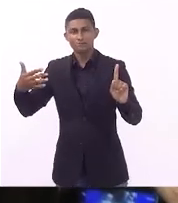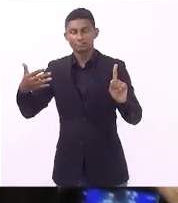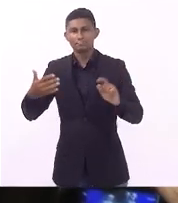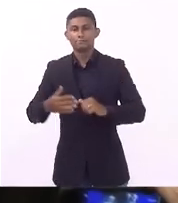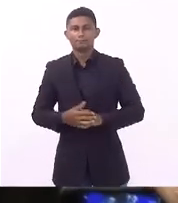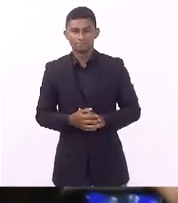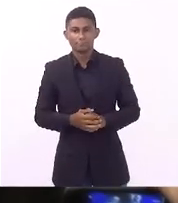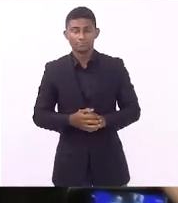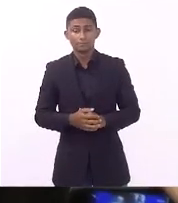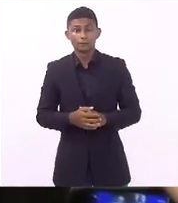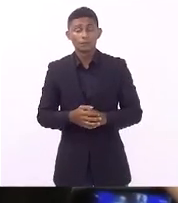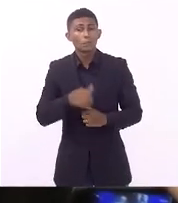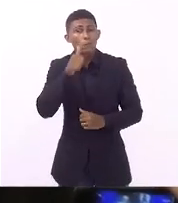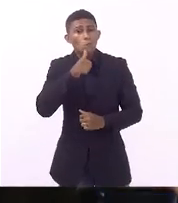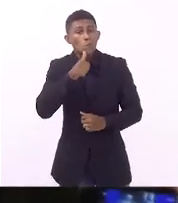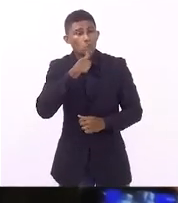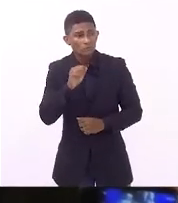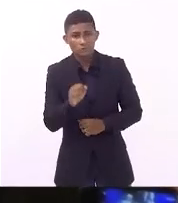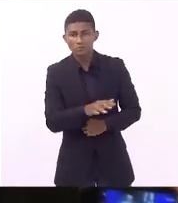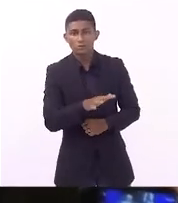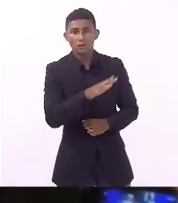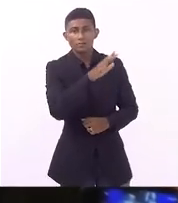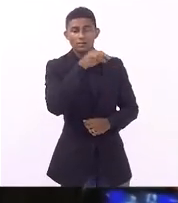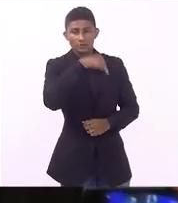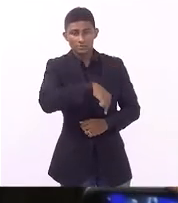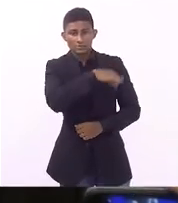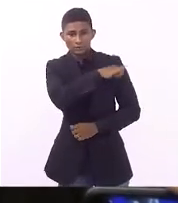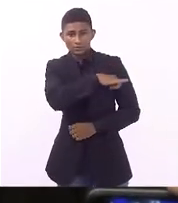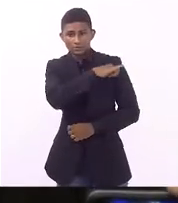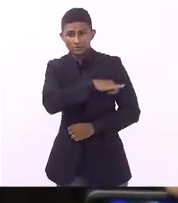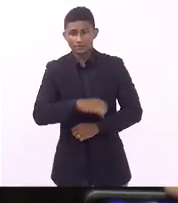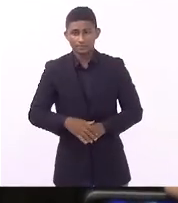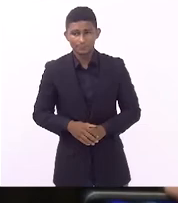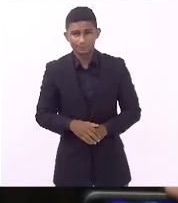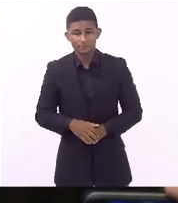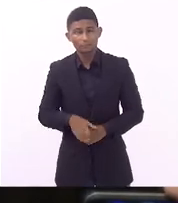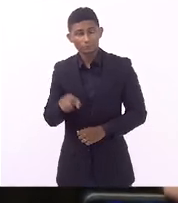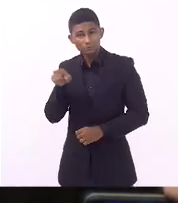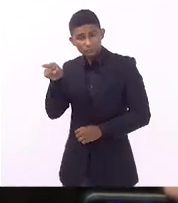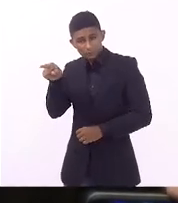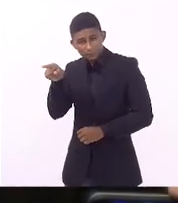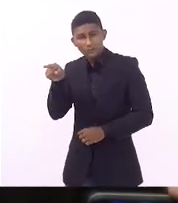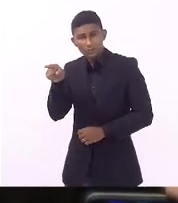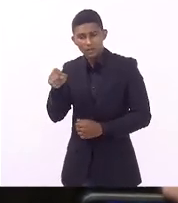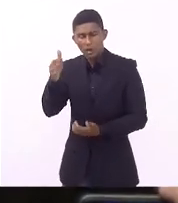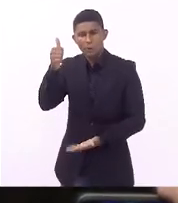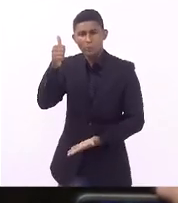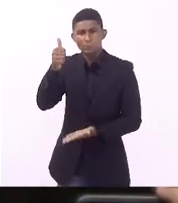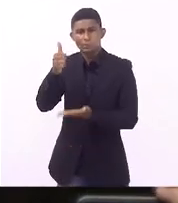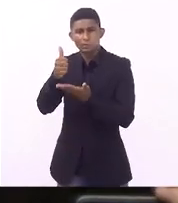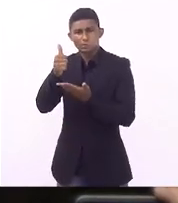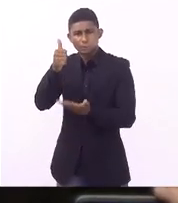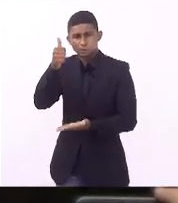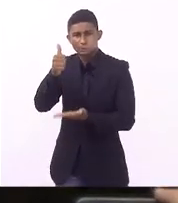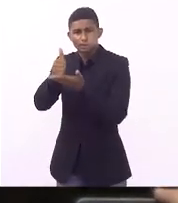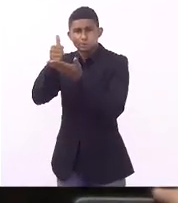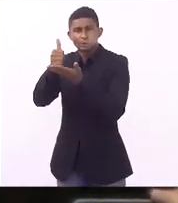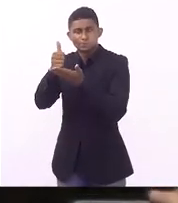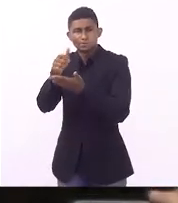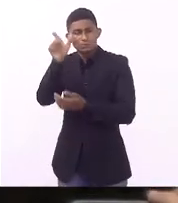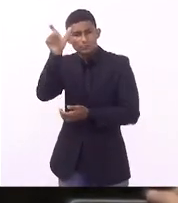LGBTQIA+, das faveladas, de todas as mulheres do Rio de Janeiro. Assessora de Marielle Franco, Mônica reproduz